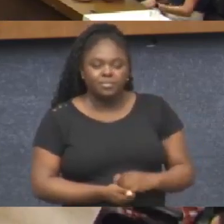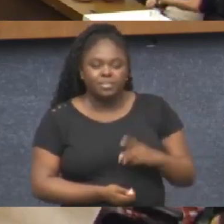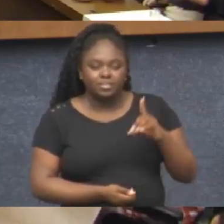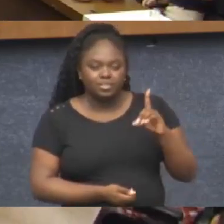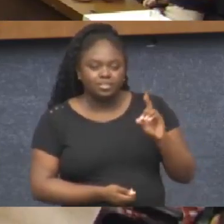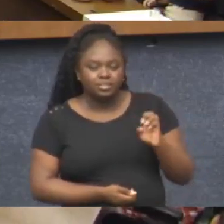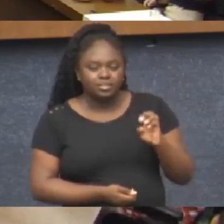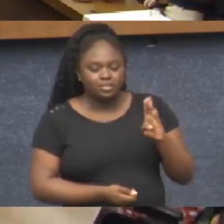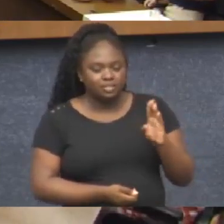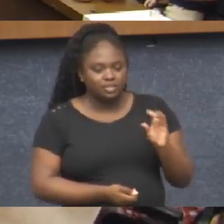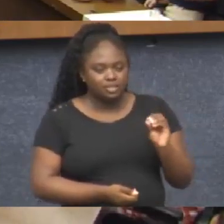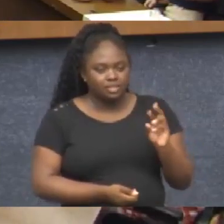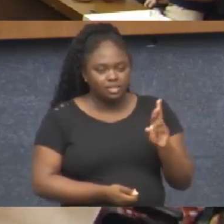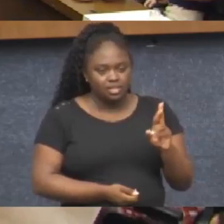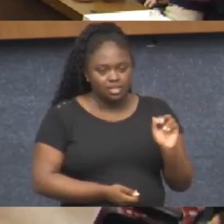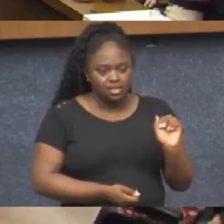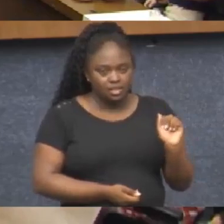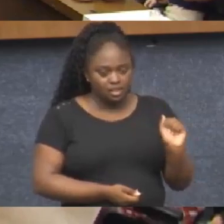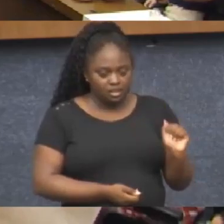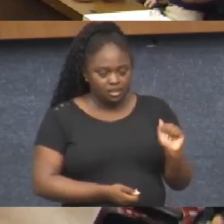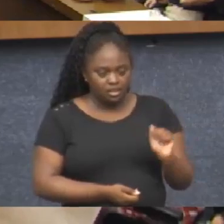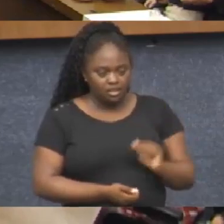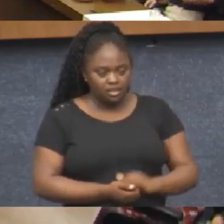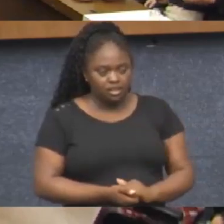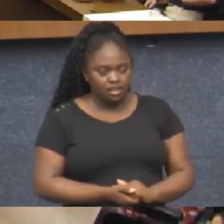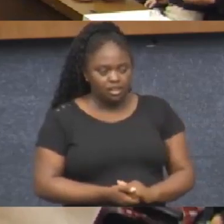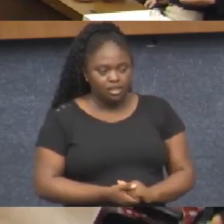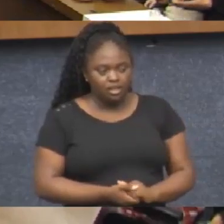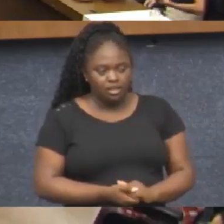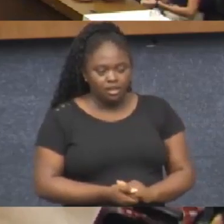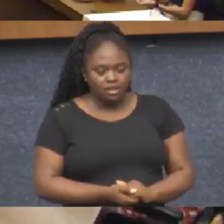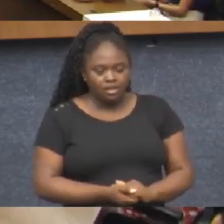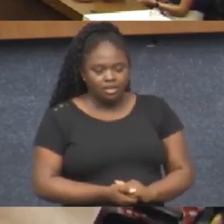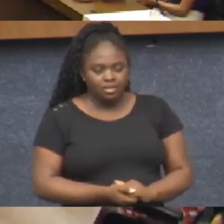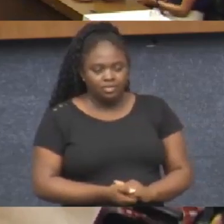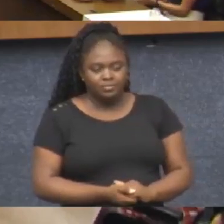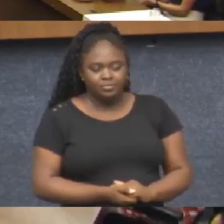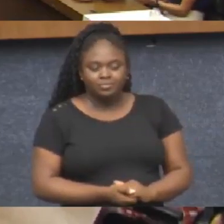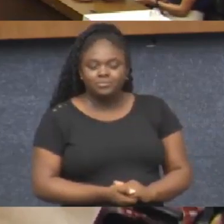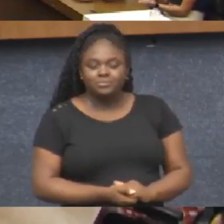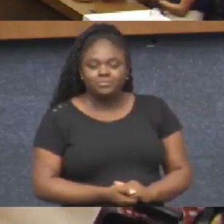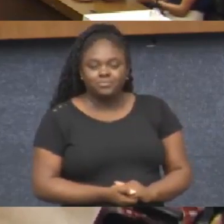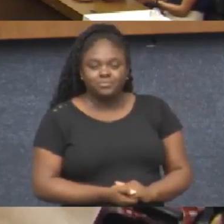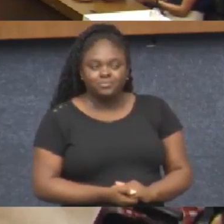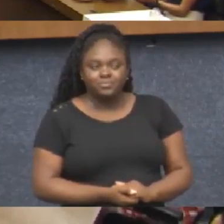Débora Schneider dos Santos e Souza Silveira.